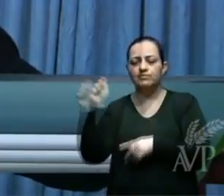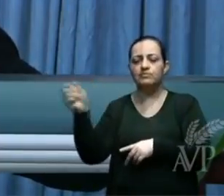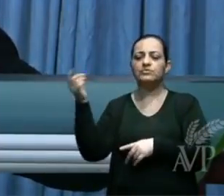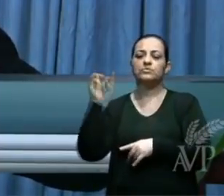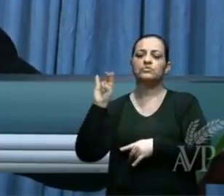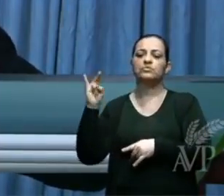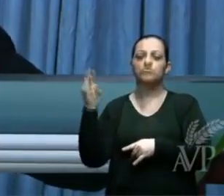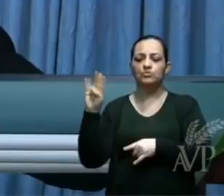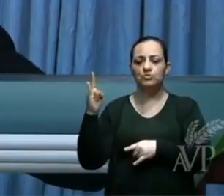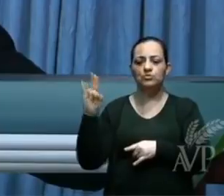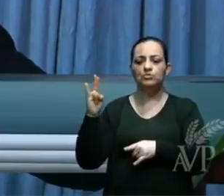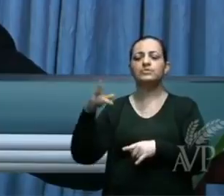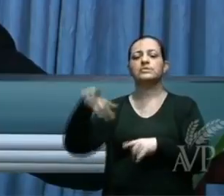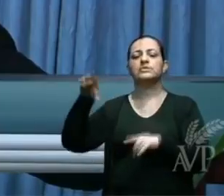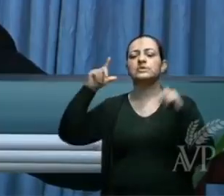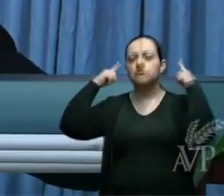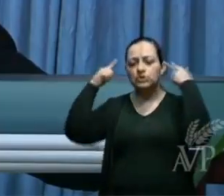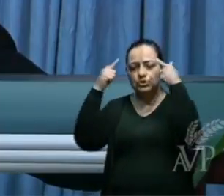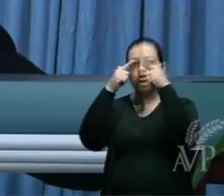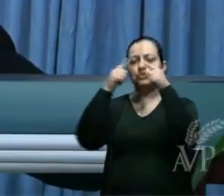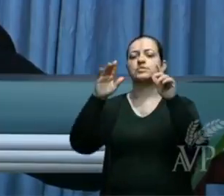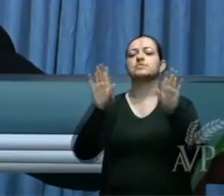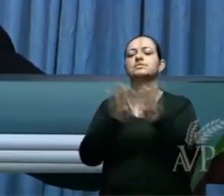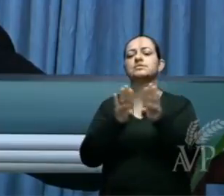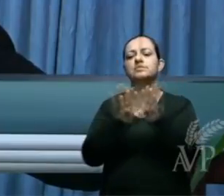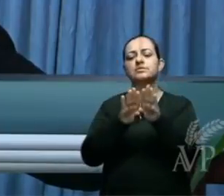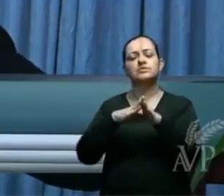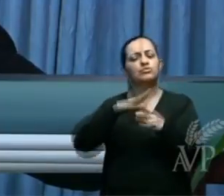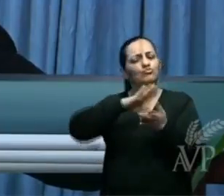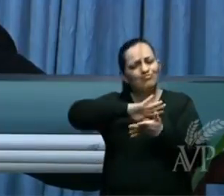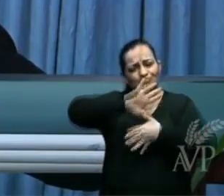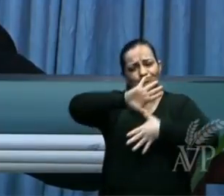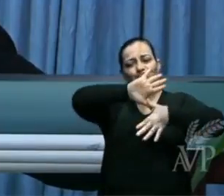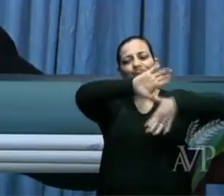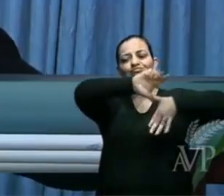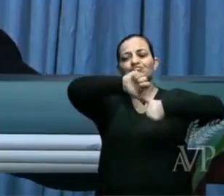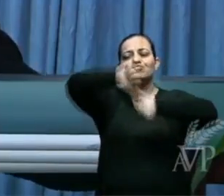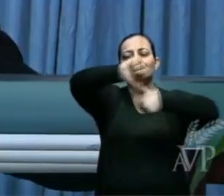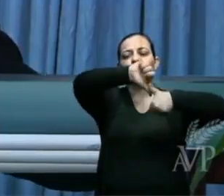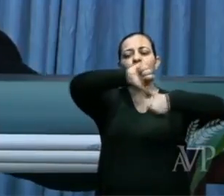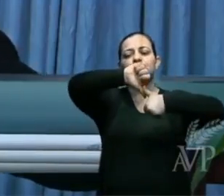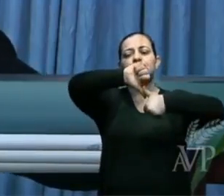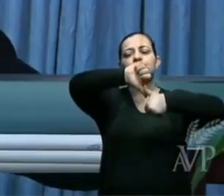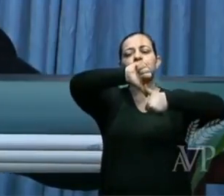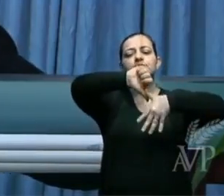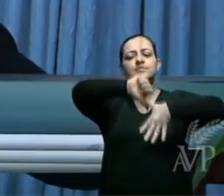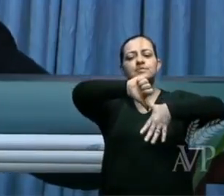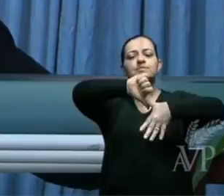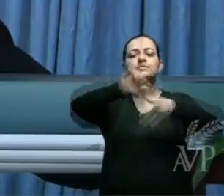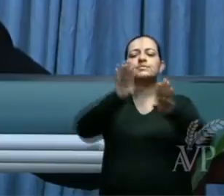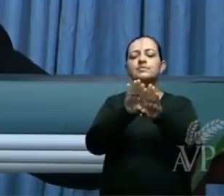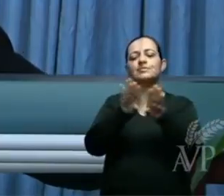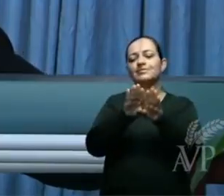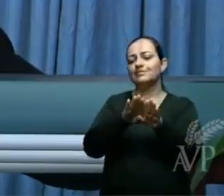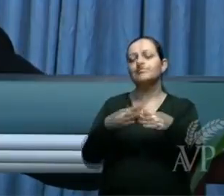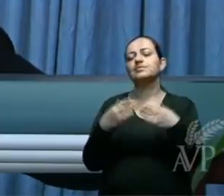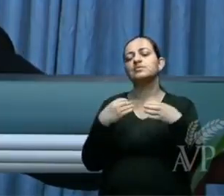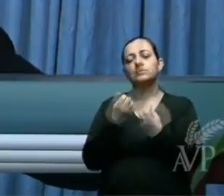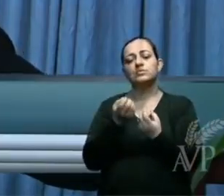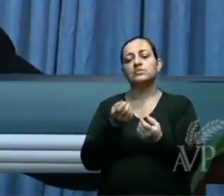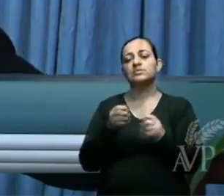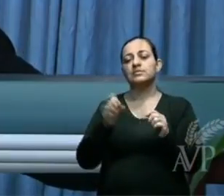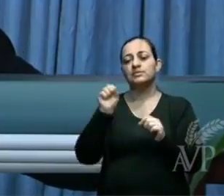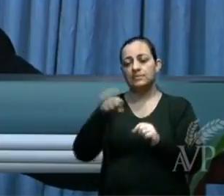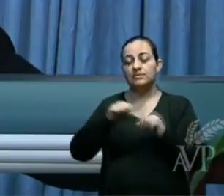uruguai chile e por toda a américa central e queira ou não